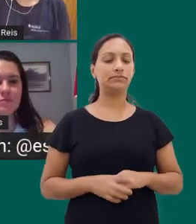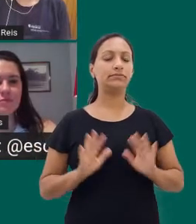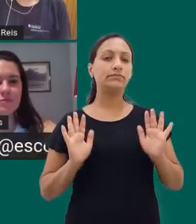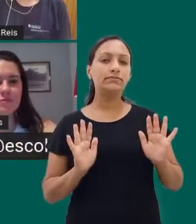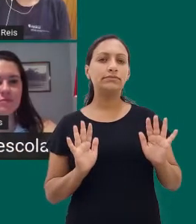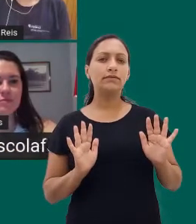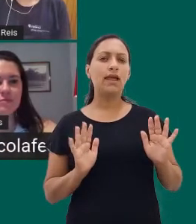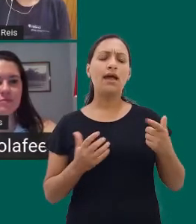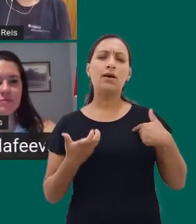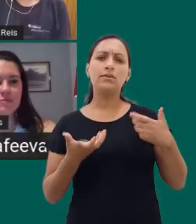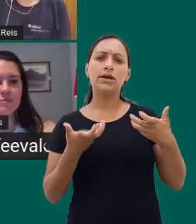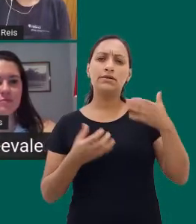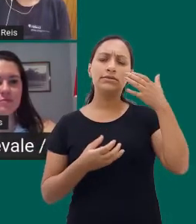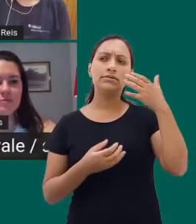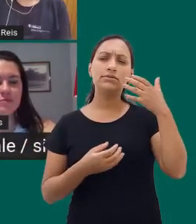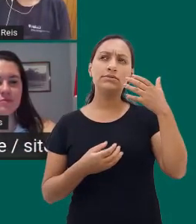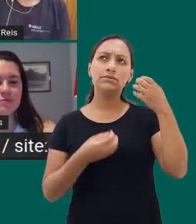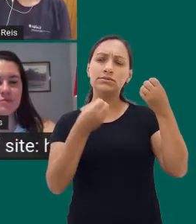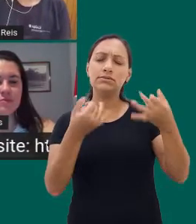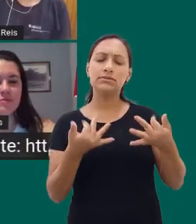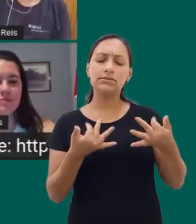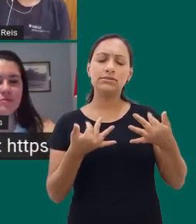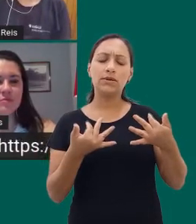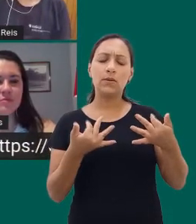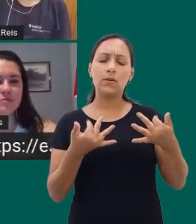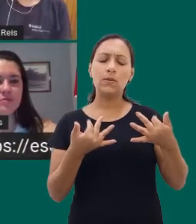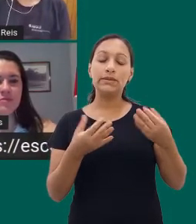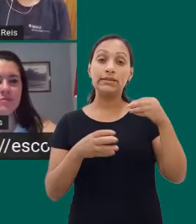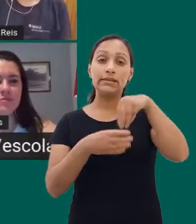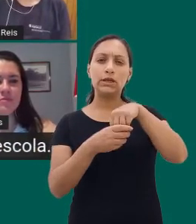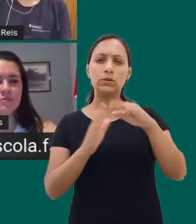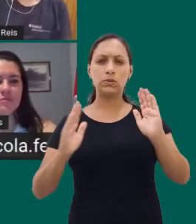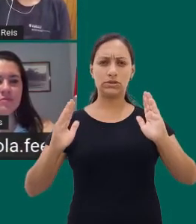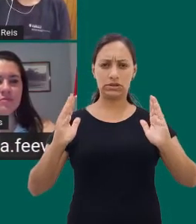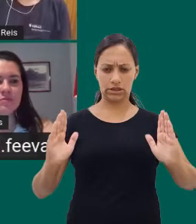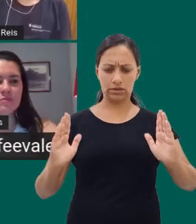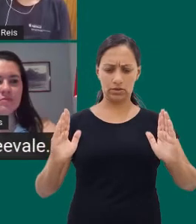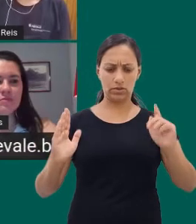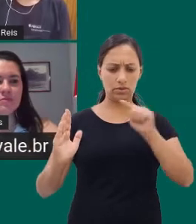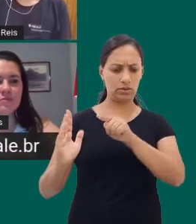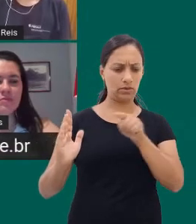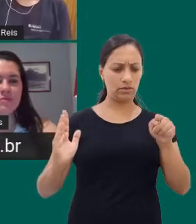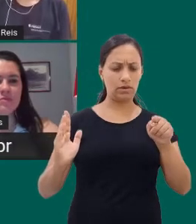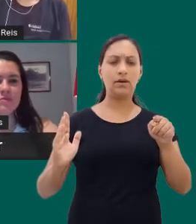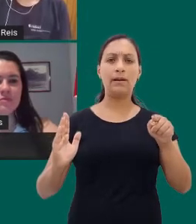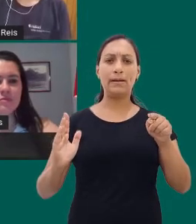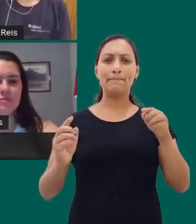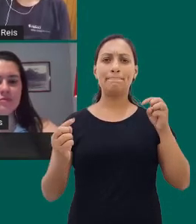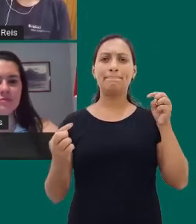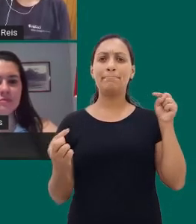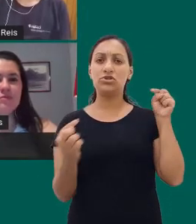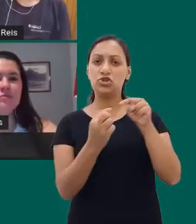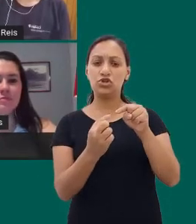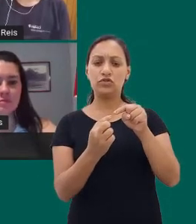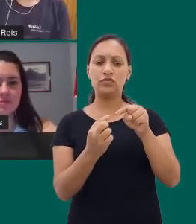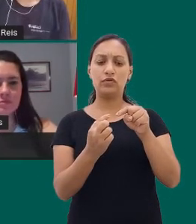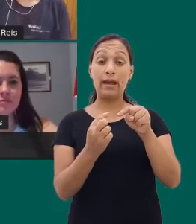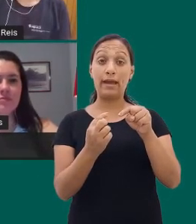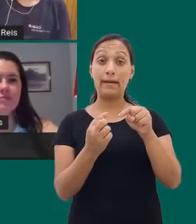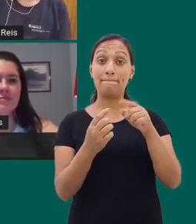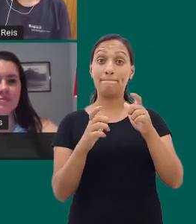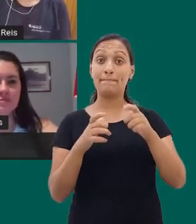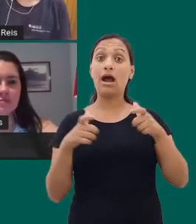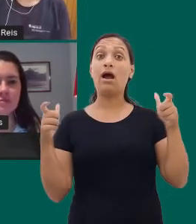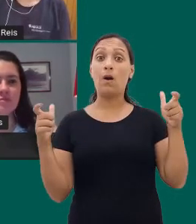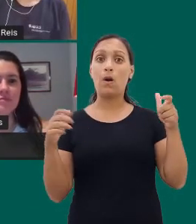dizer que se tu está dentro de um ciclo, a ideia é que, que as metas sejam contabilizadas num período maior de tempo.